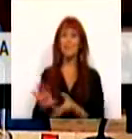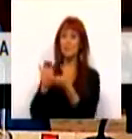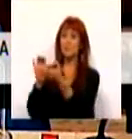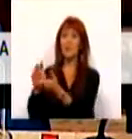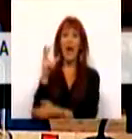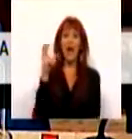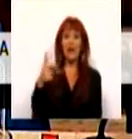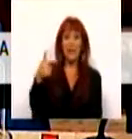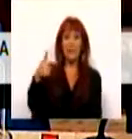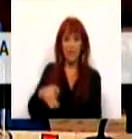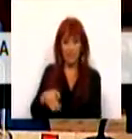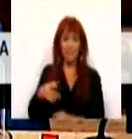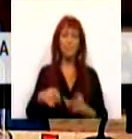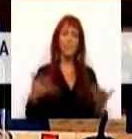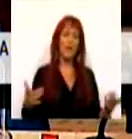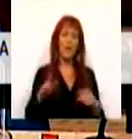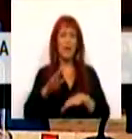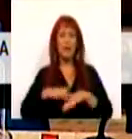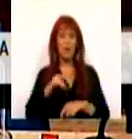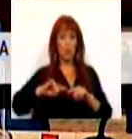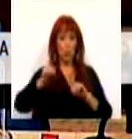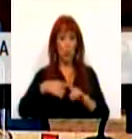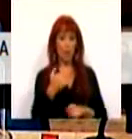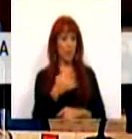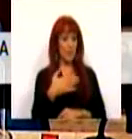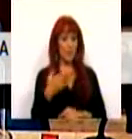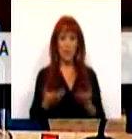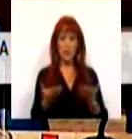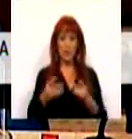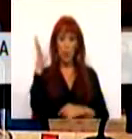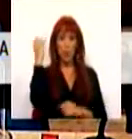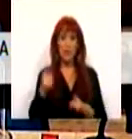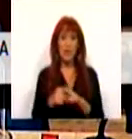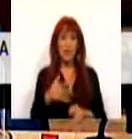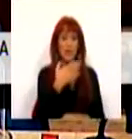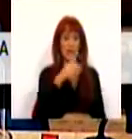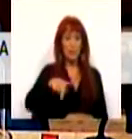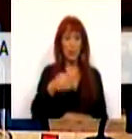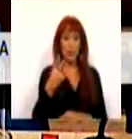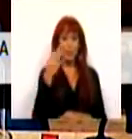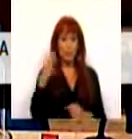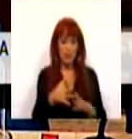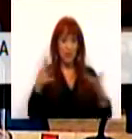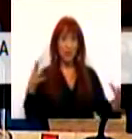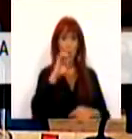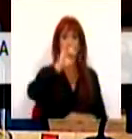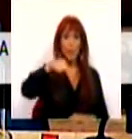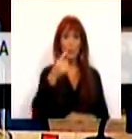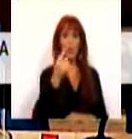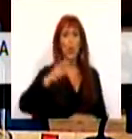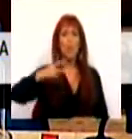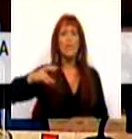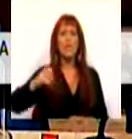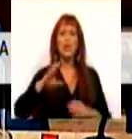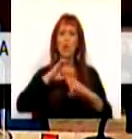à RTP. Assim, em relação a 2017, a cultura cresce 7,4%, 8,1 milhões de euros, e